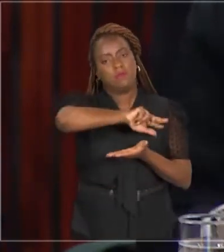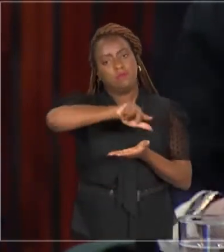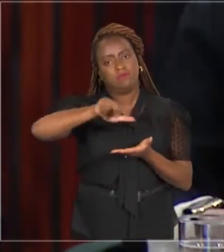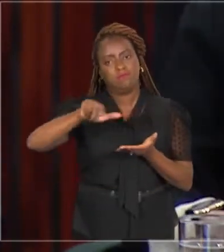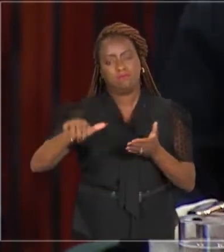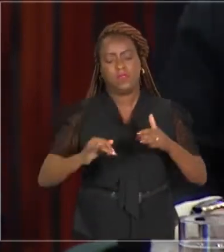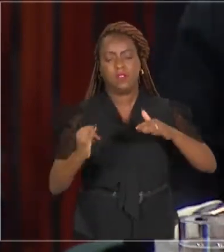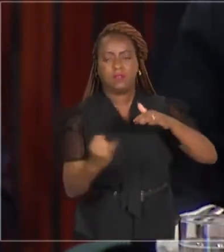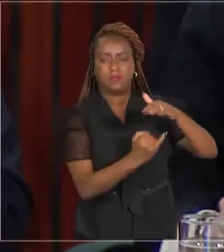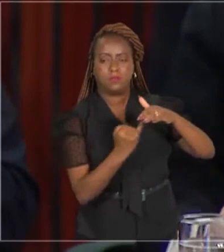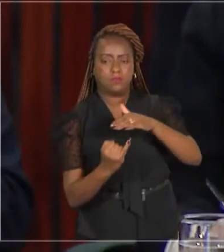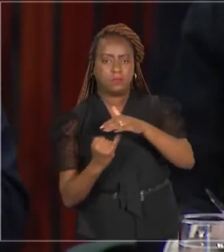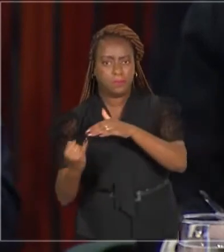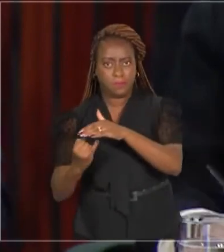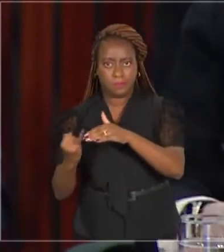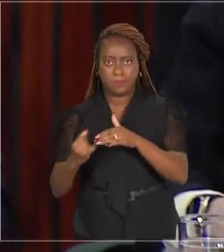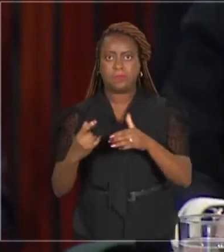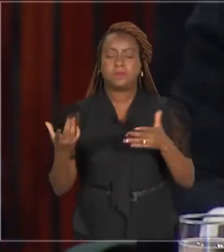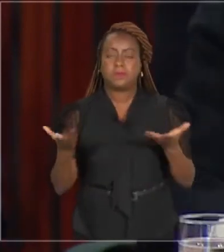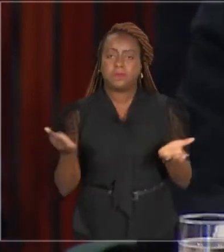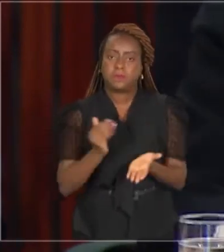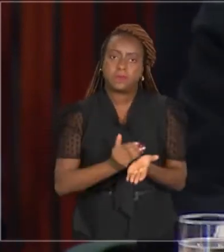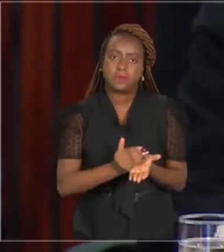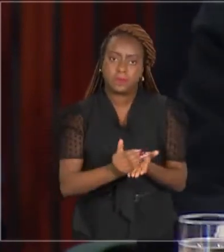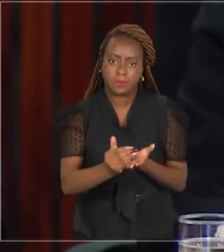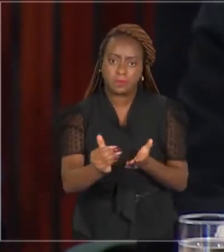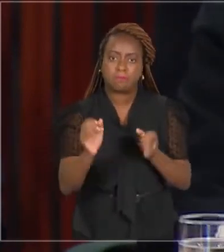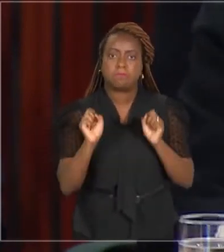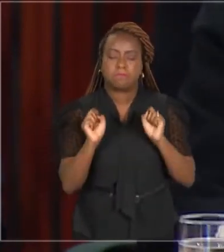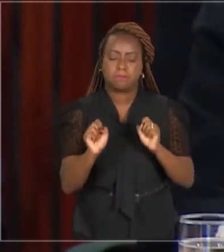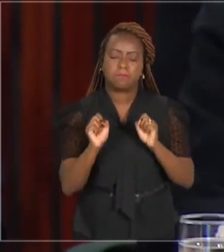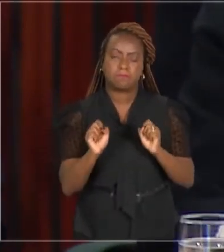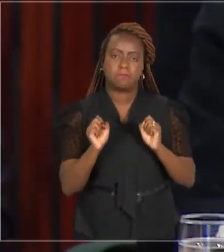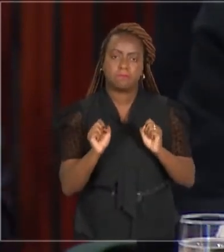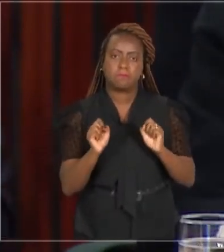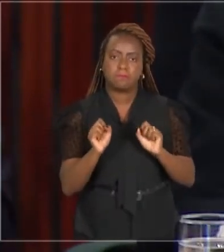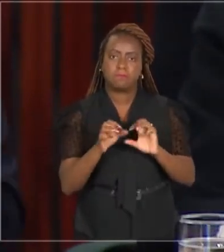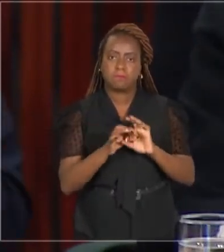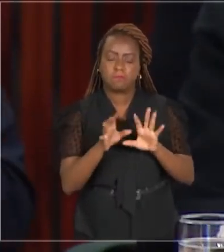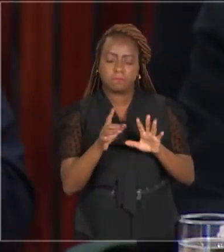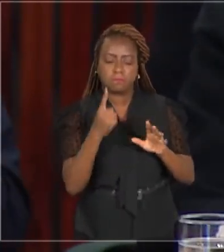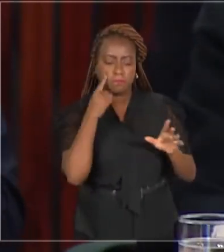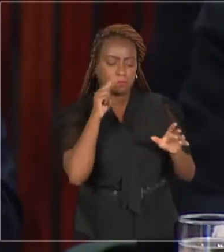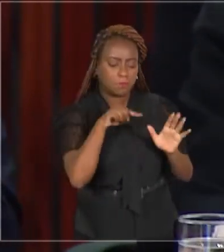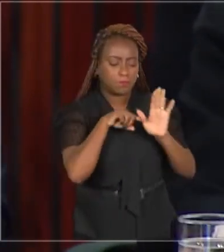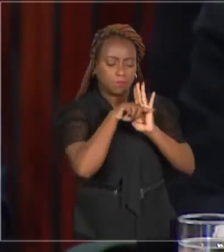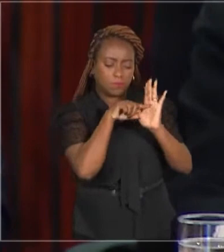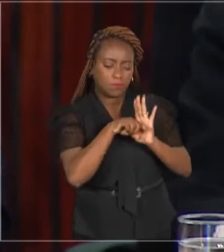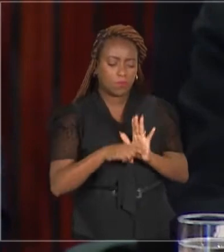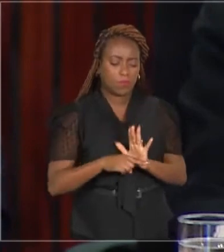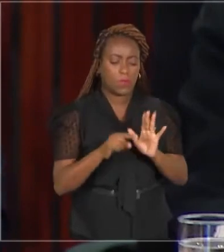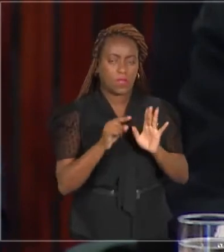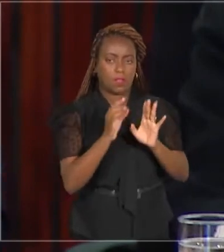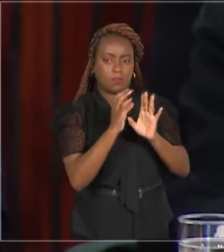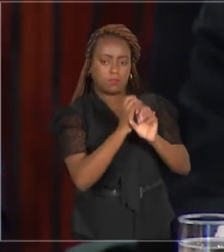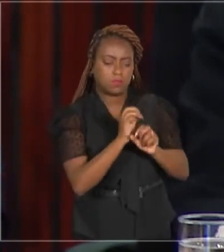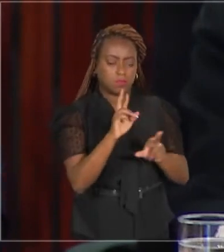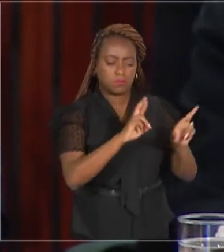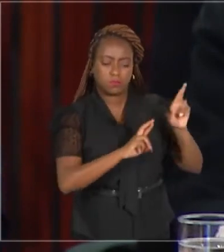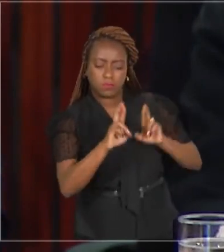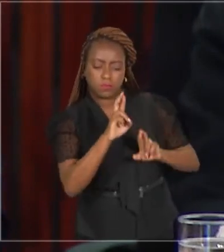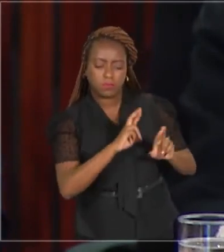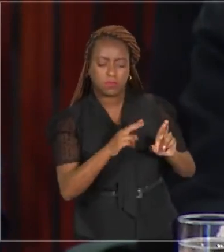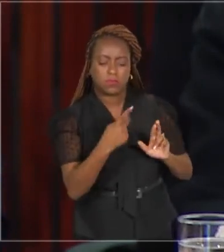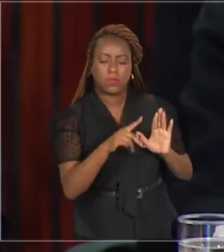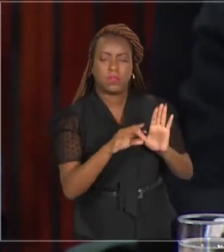instituições que a partir de agora poderão auditar fiscalizar analisar